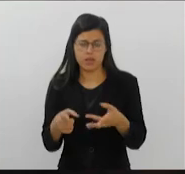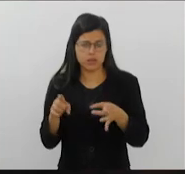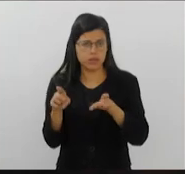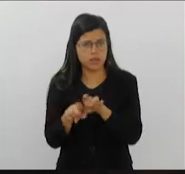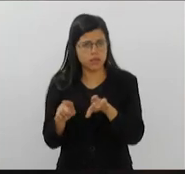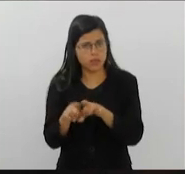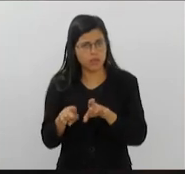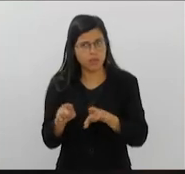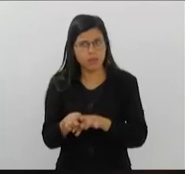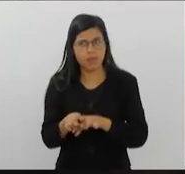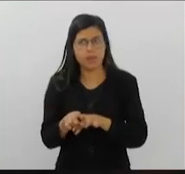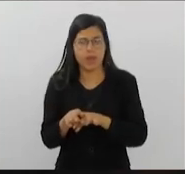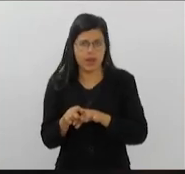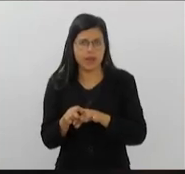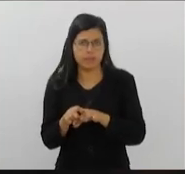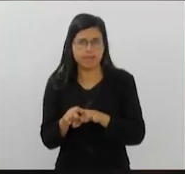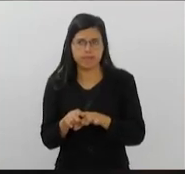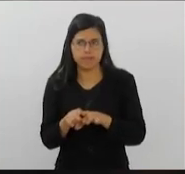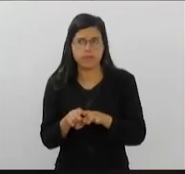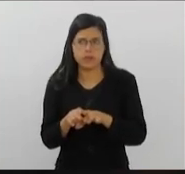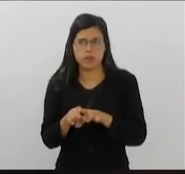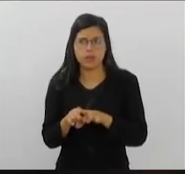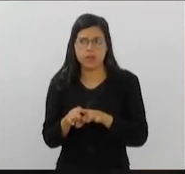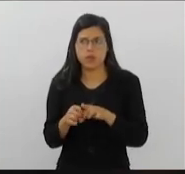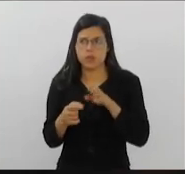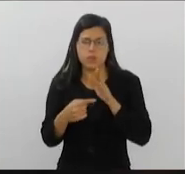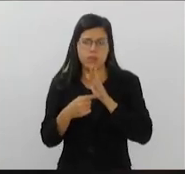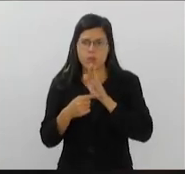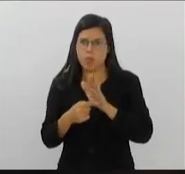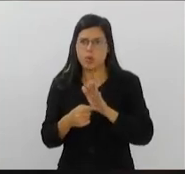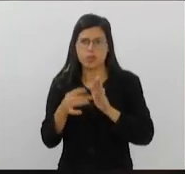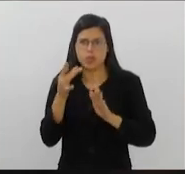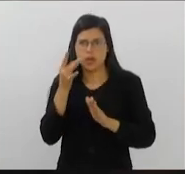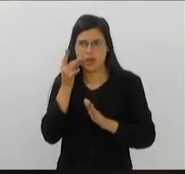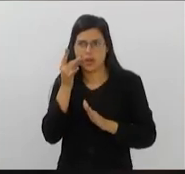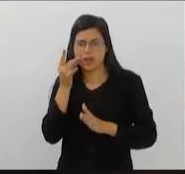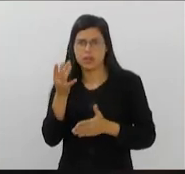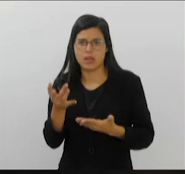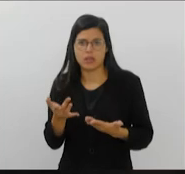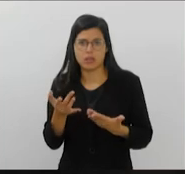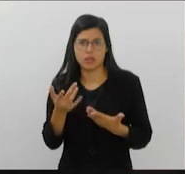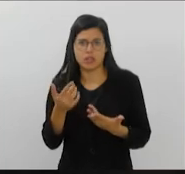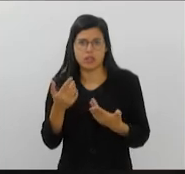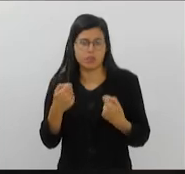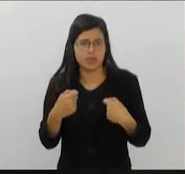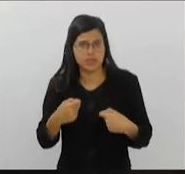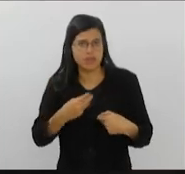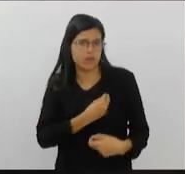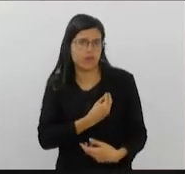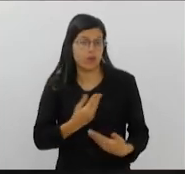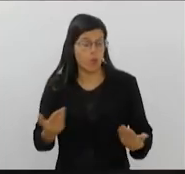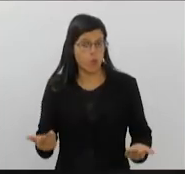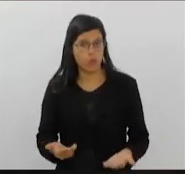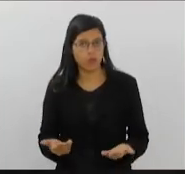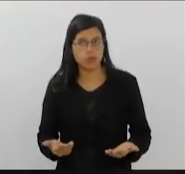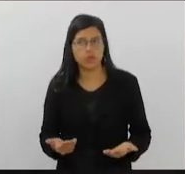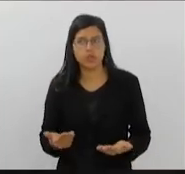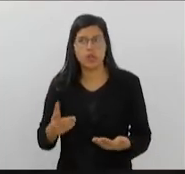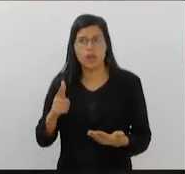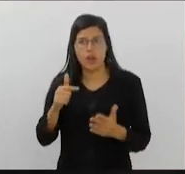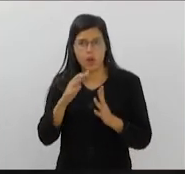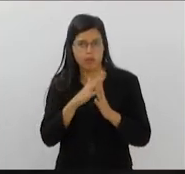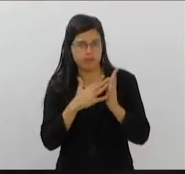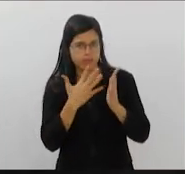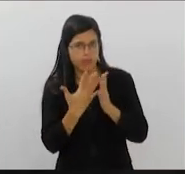também agrava e não reflete a realidade que a gente tem que viver hoje. Então, é uma agenda muito